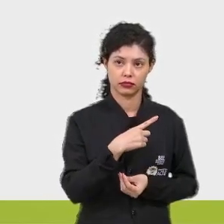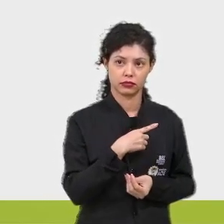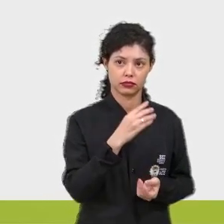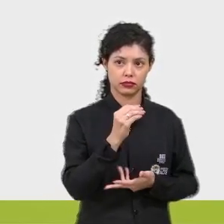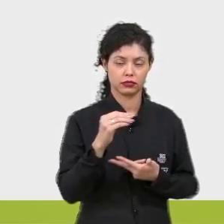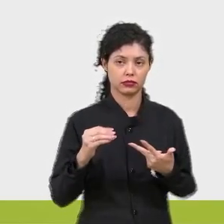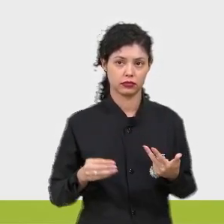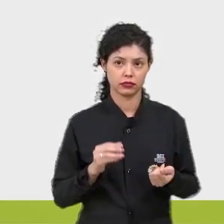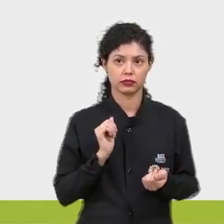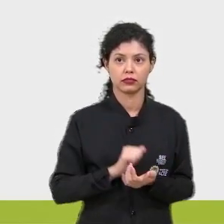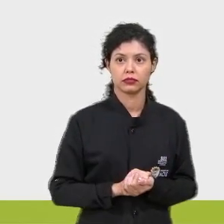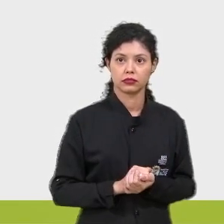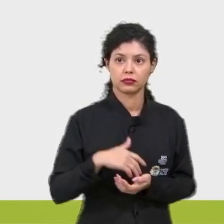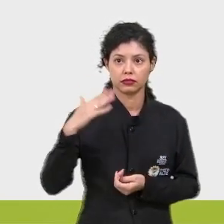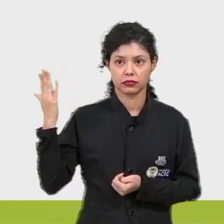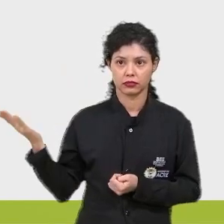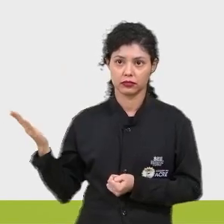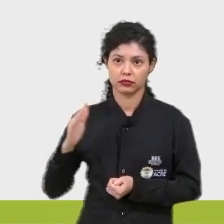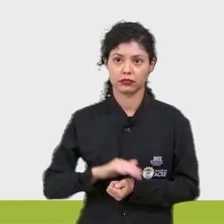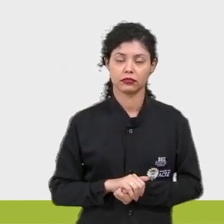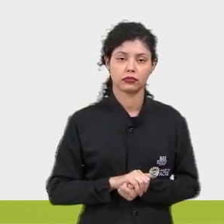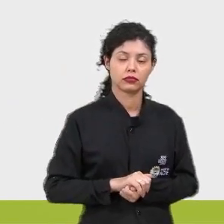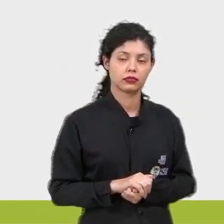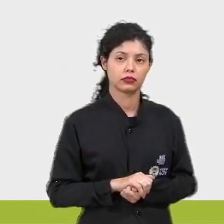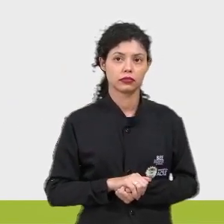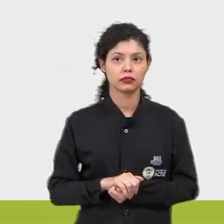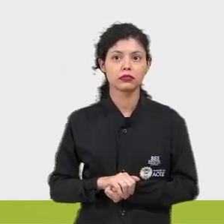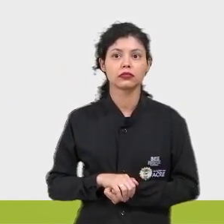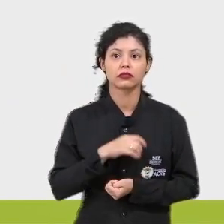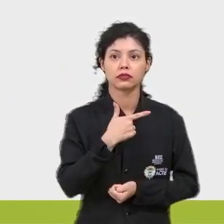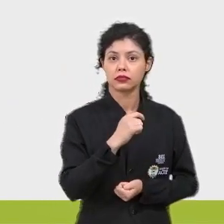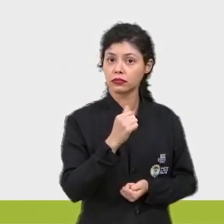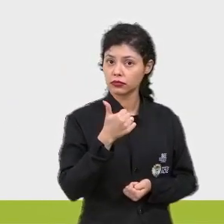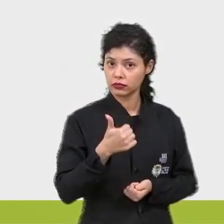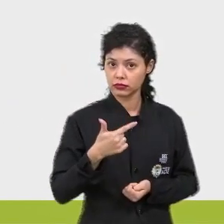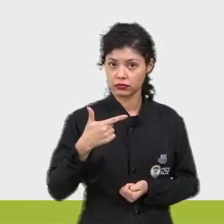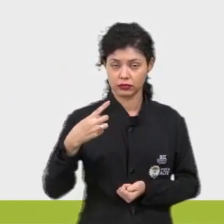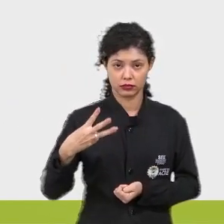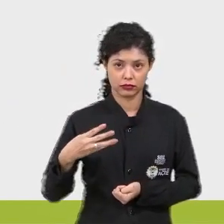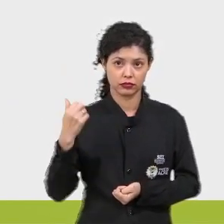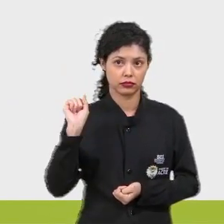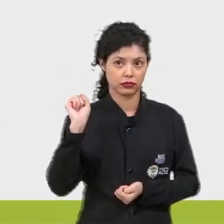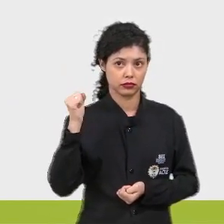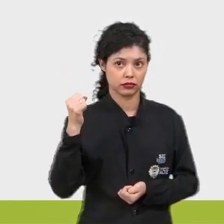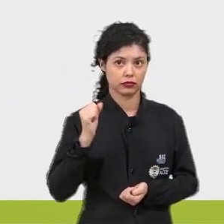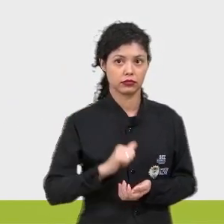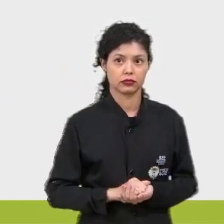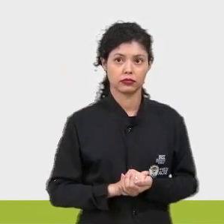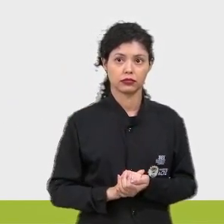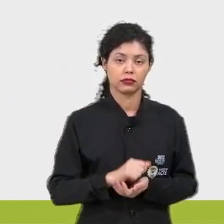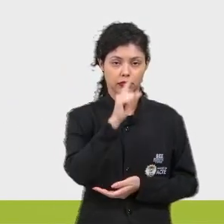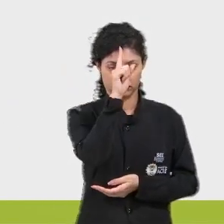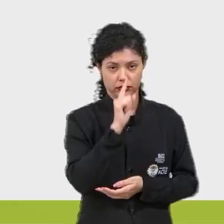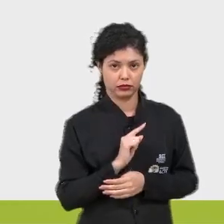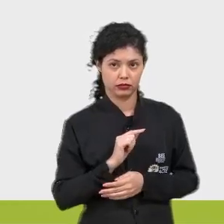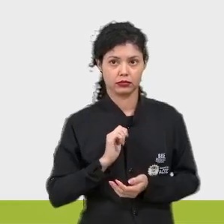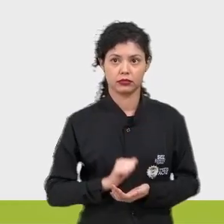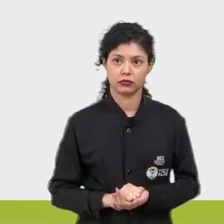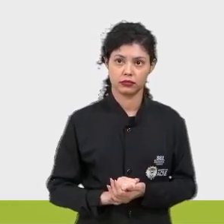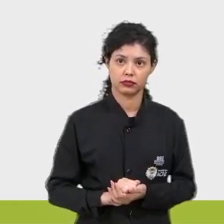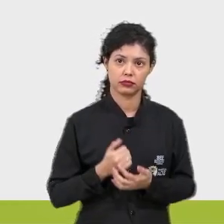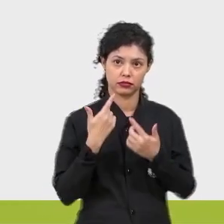nos vestibulares? Gente, questão Enem 2023, questão 8 do caderno amarelo da prova